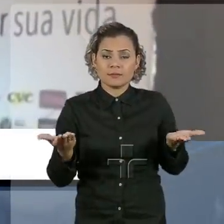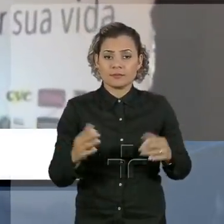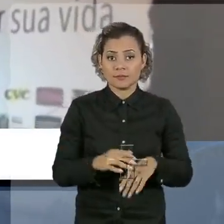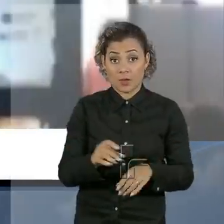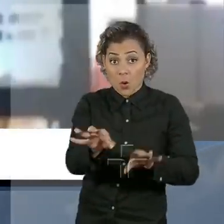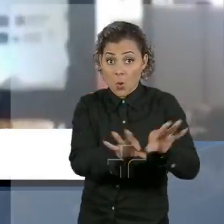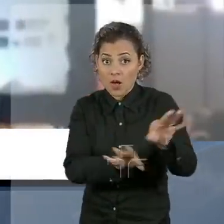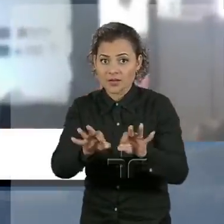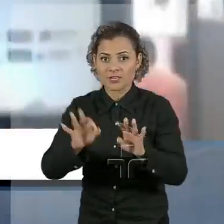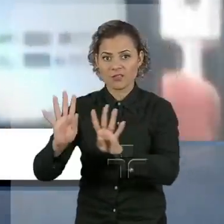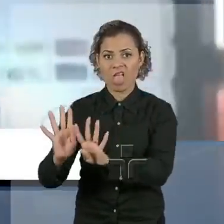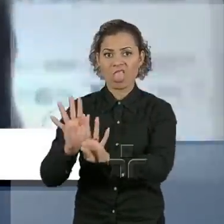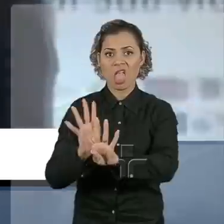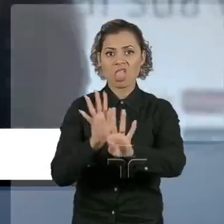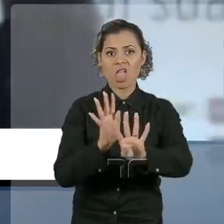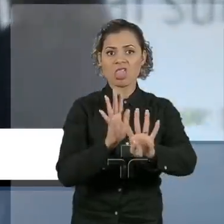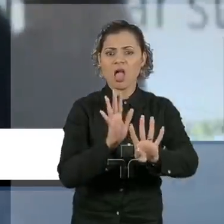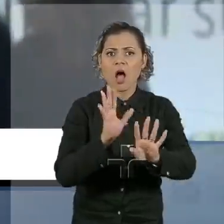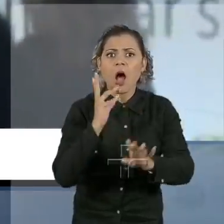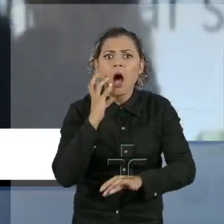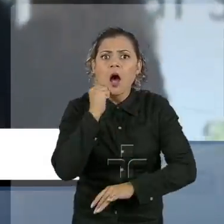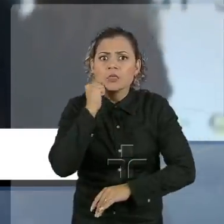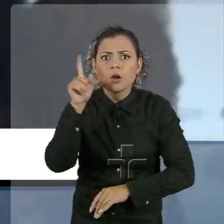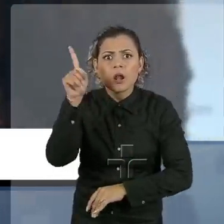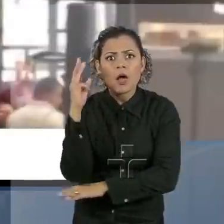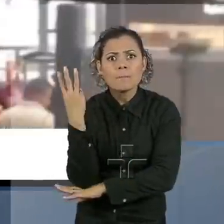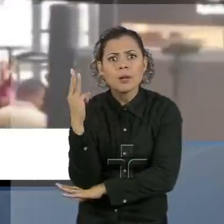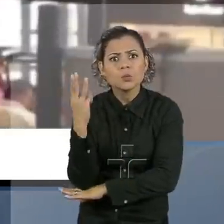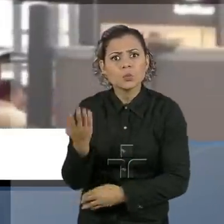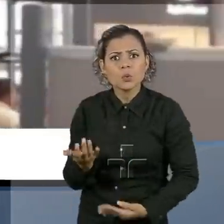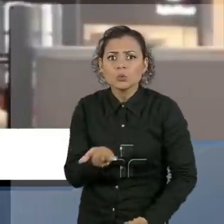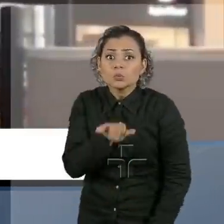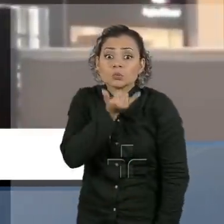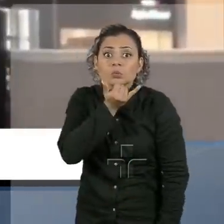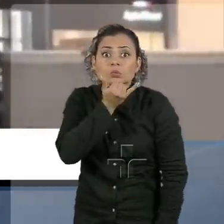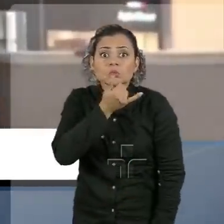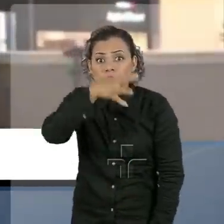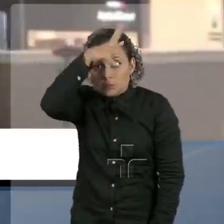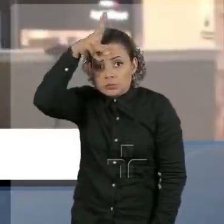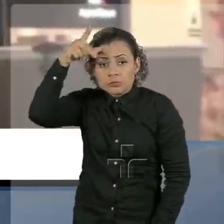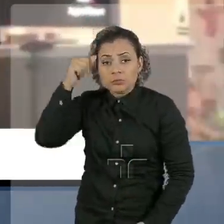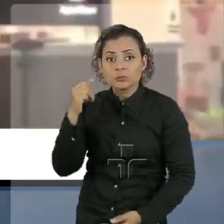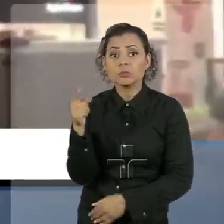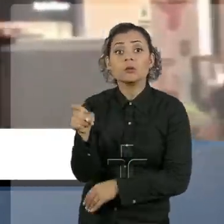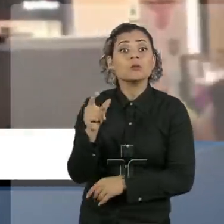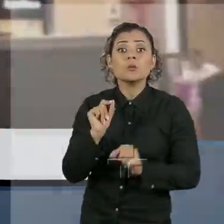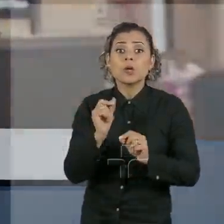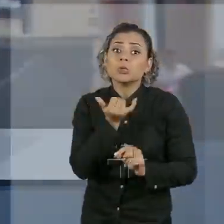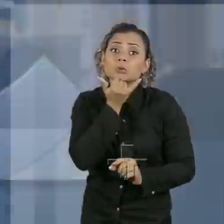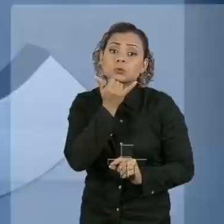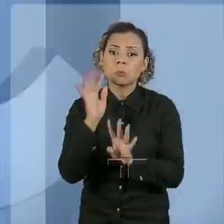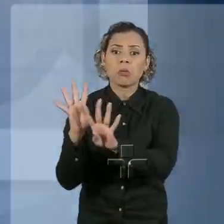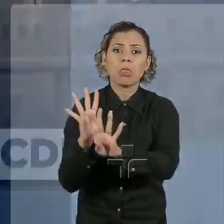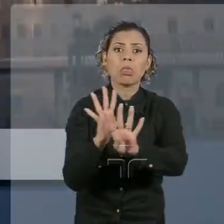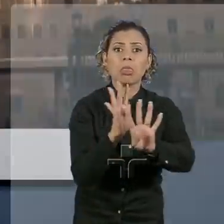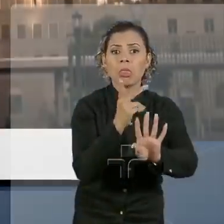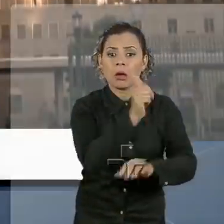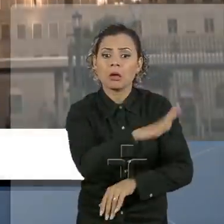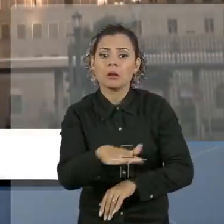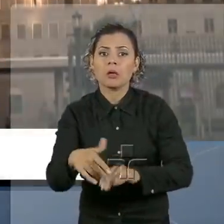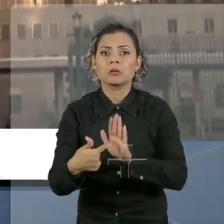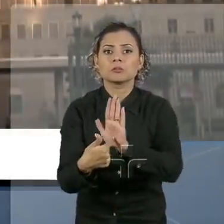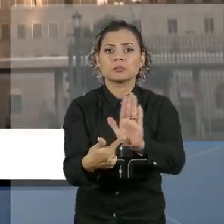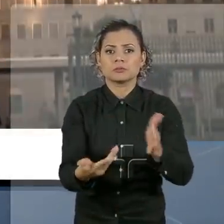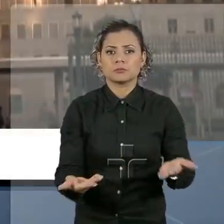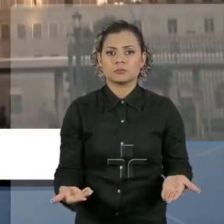Organizadores do desfile da adoção no Mato Grosso pedem desculpas por expor crianças na passarela.